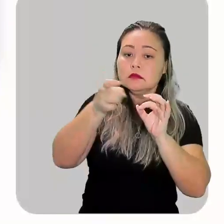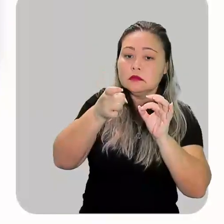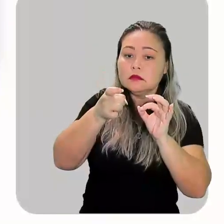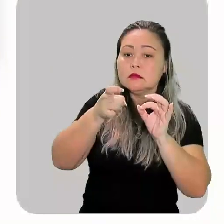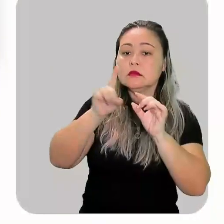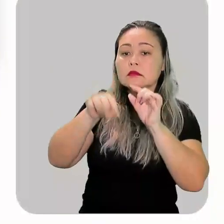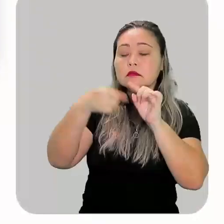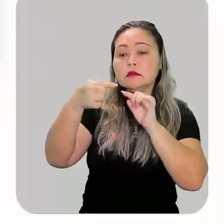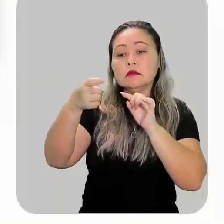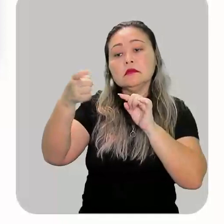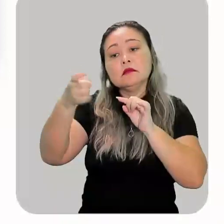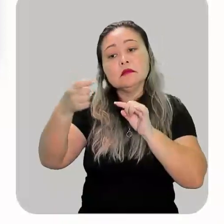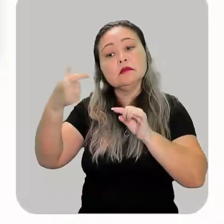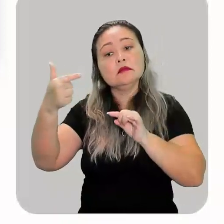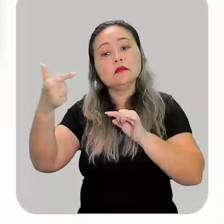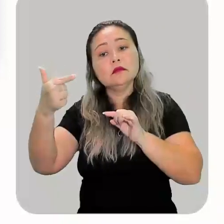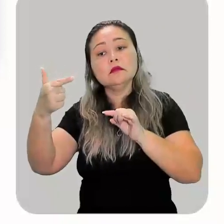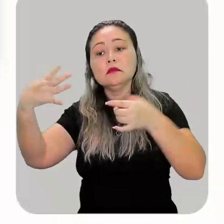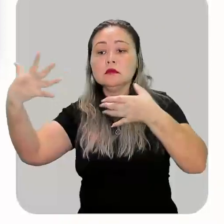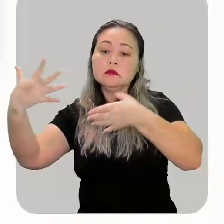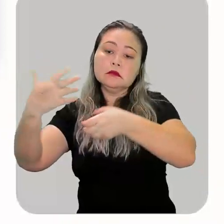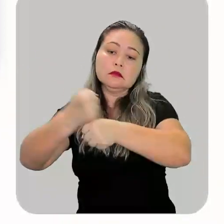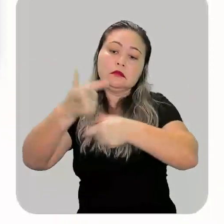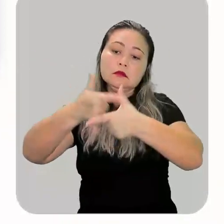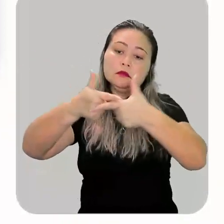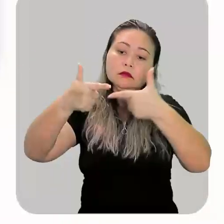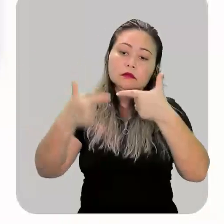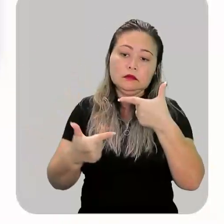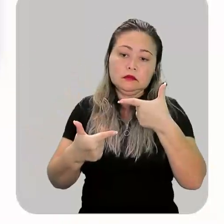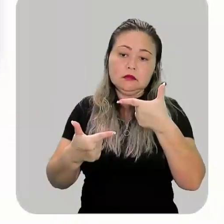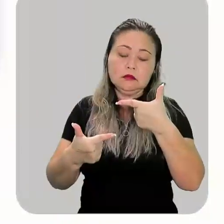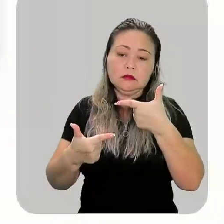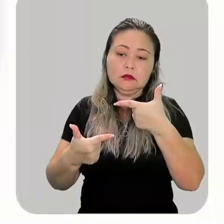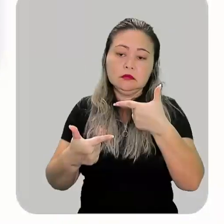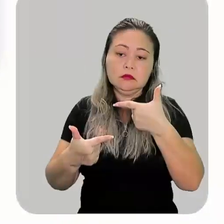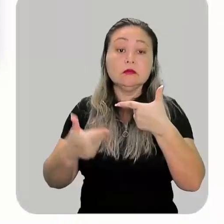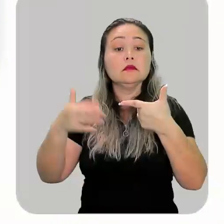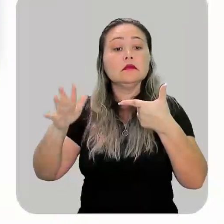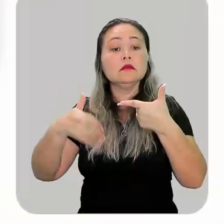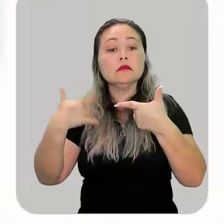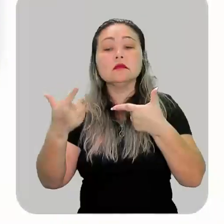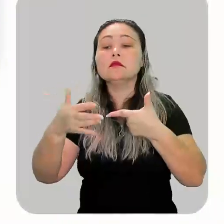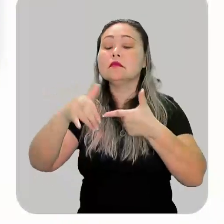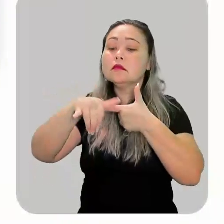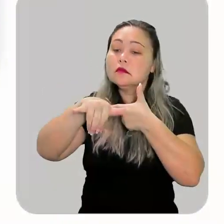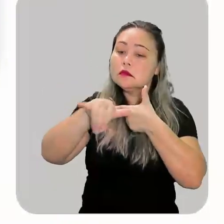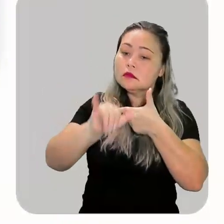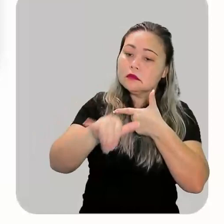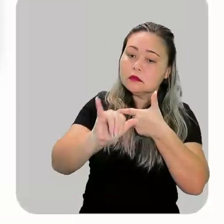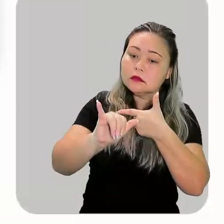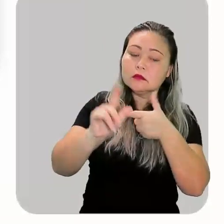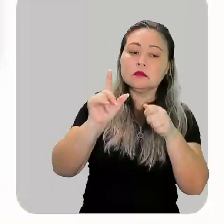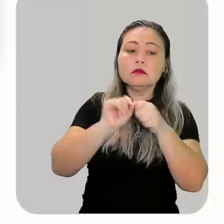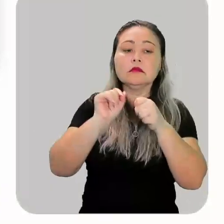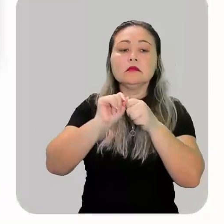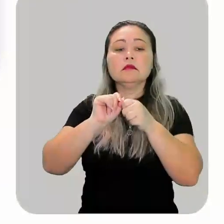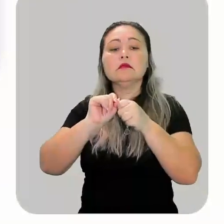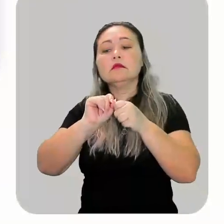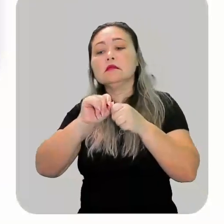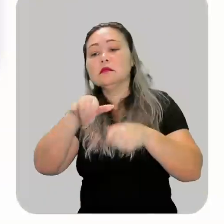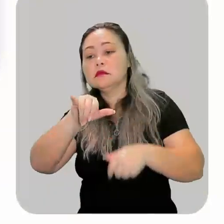x1 mais a do x2, somo e divido por 2. E no y a mesma coisa, pego a coordenada